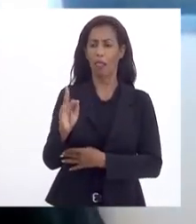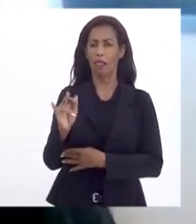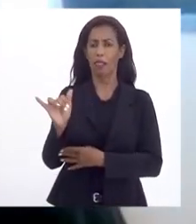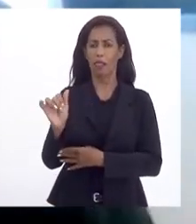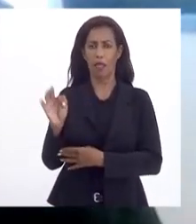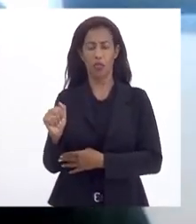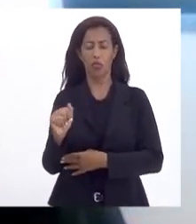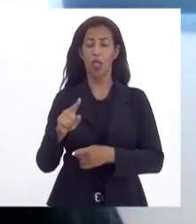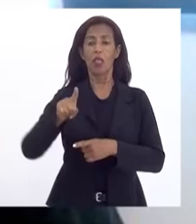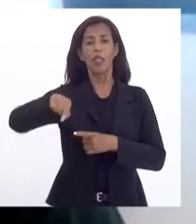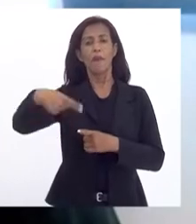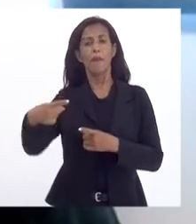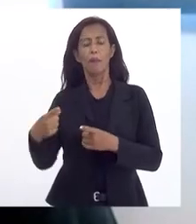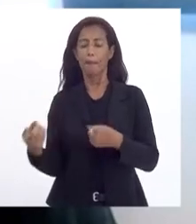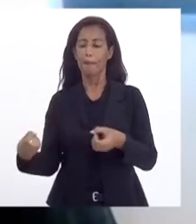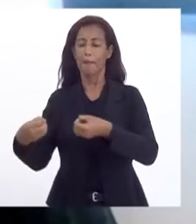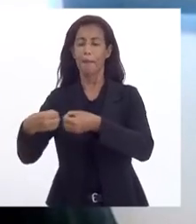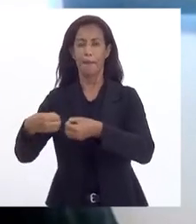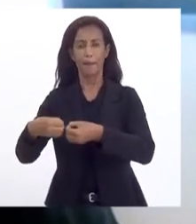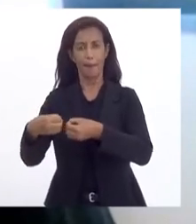aqui perto